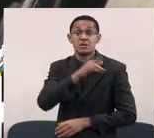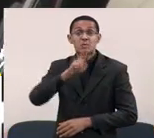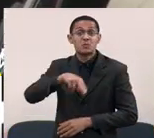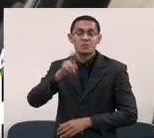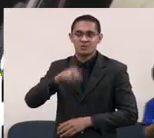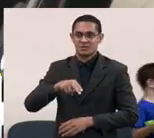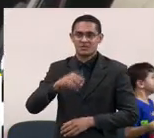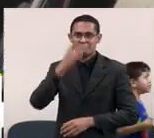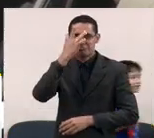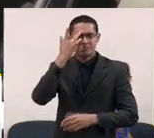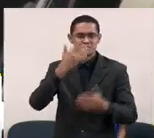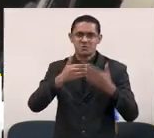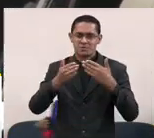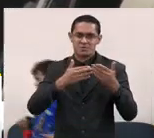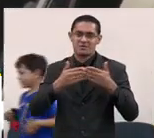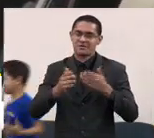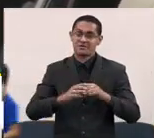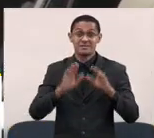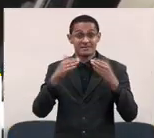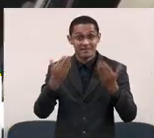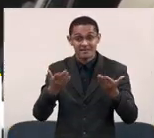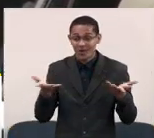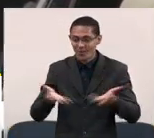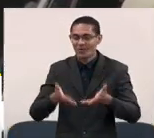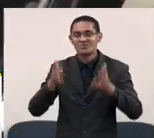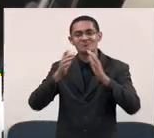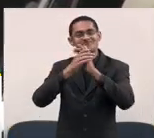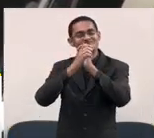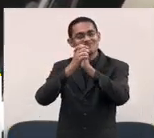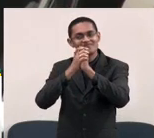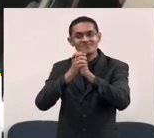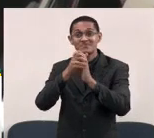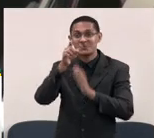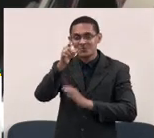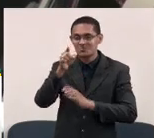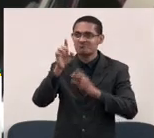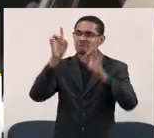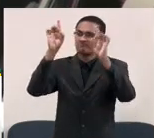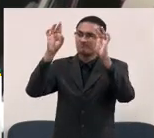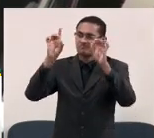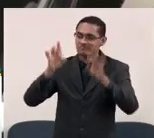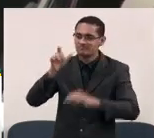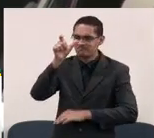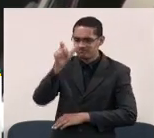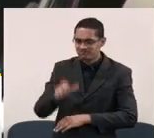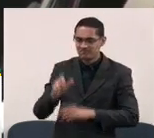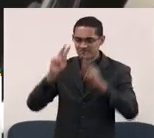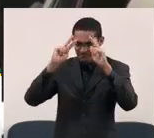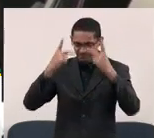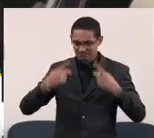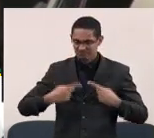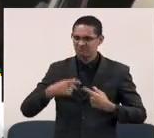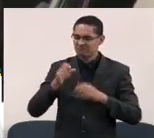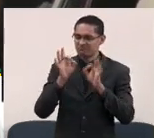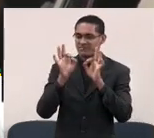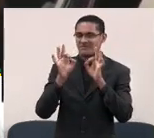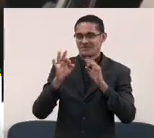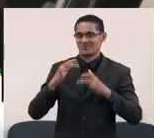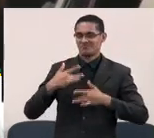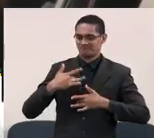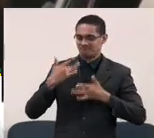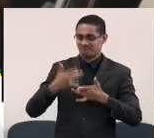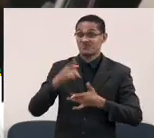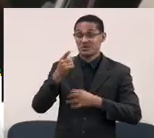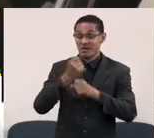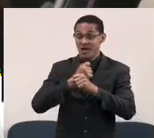pessoa. Então, essa homenagem é pela pessoa que você é, pelo ser humano que você é, pela dedicação de